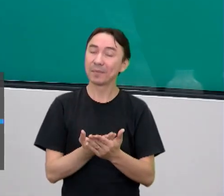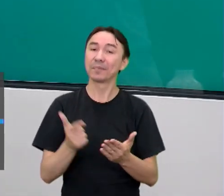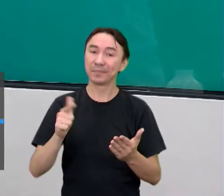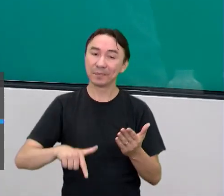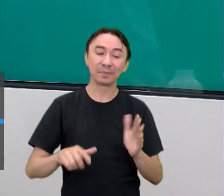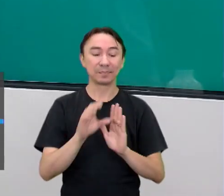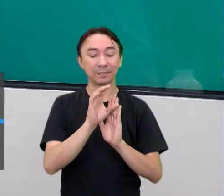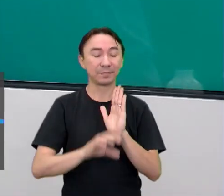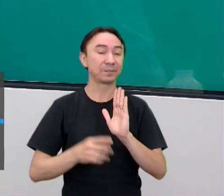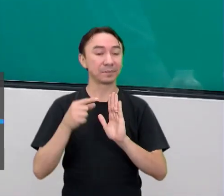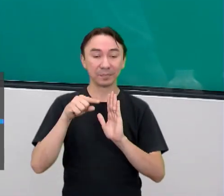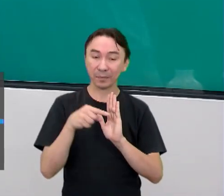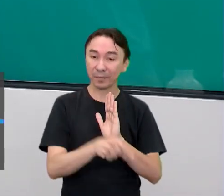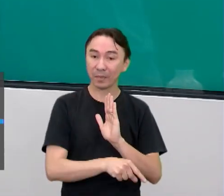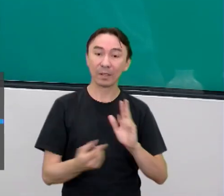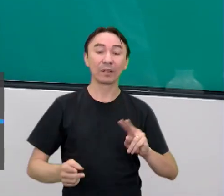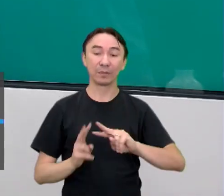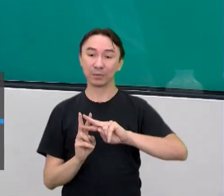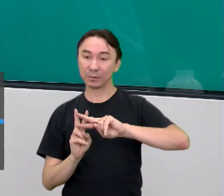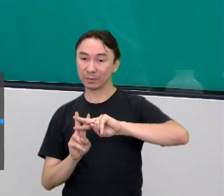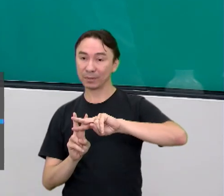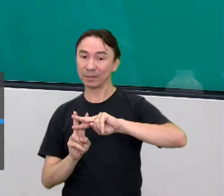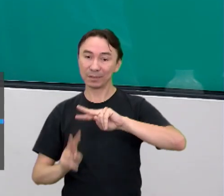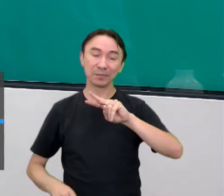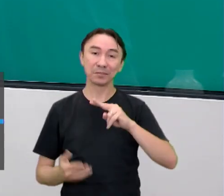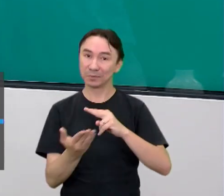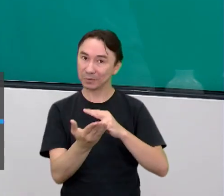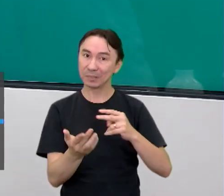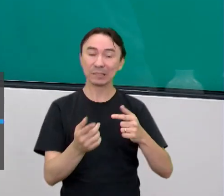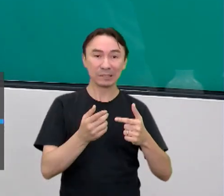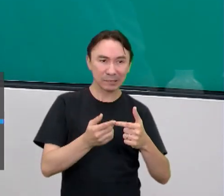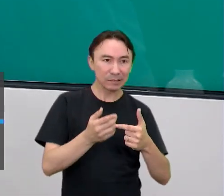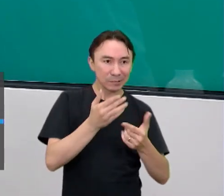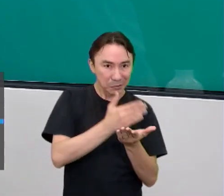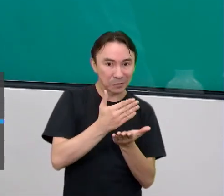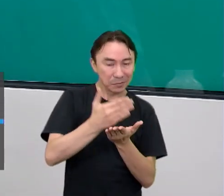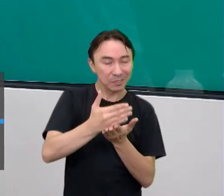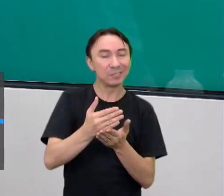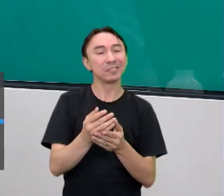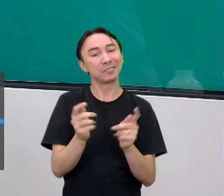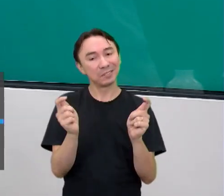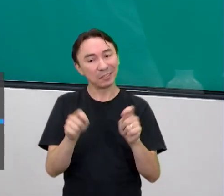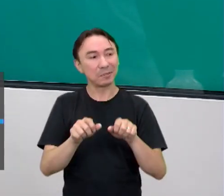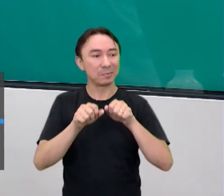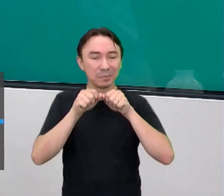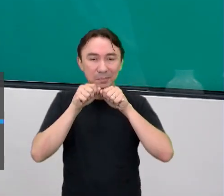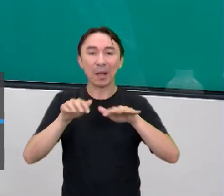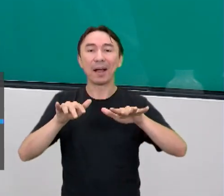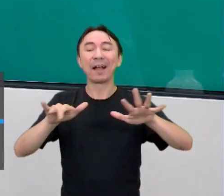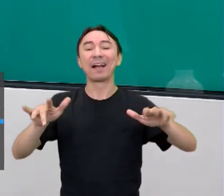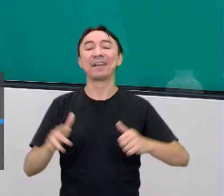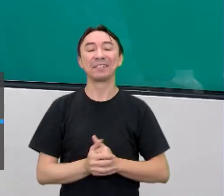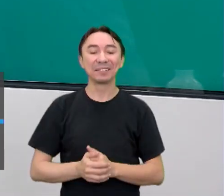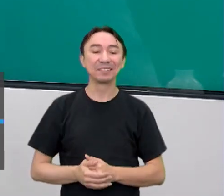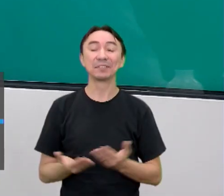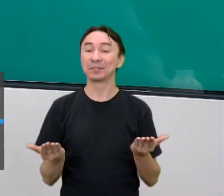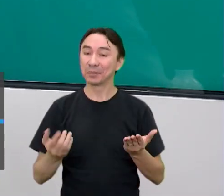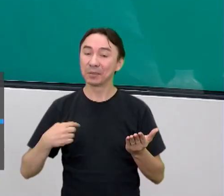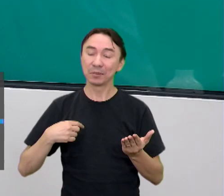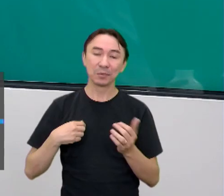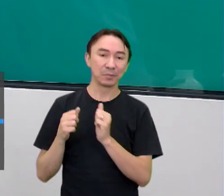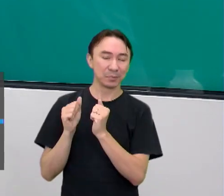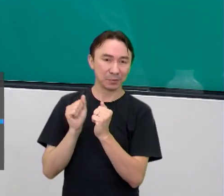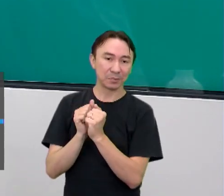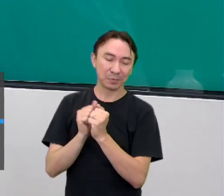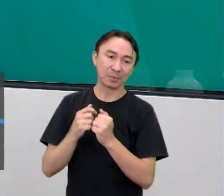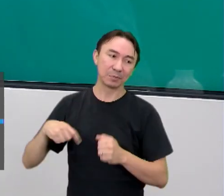Divide Multiplica. Aula preparada aí para a segunda série do ensino médio. Eu sou o professor Osmar, estarei aqui conversando e trocando ideia com